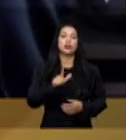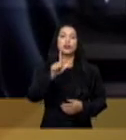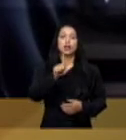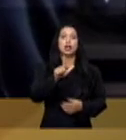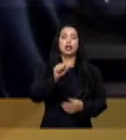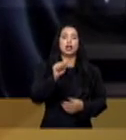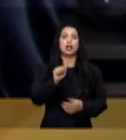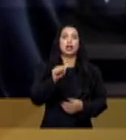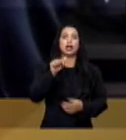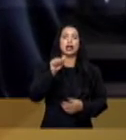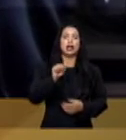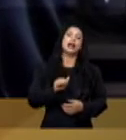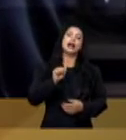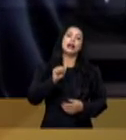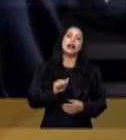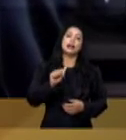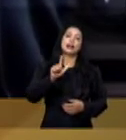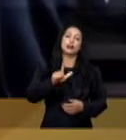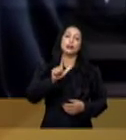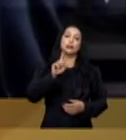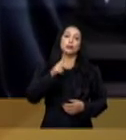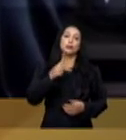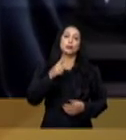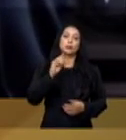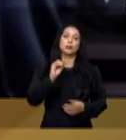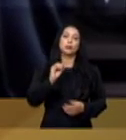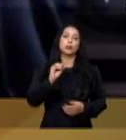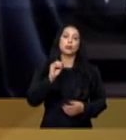Alprostadil 500mg por mililitro.